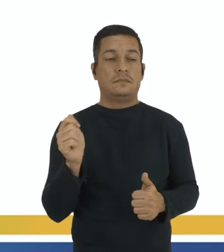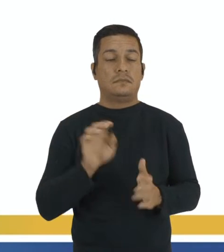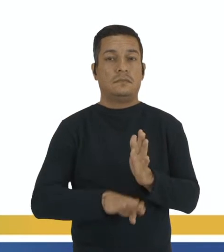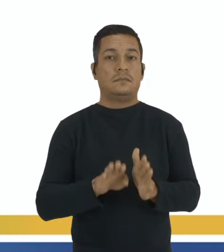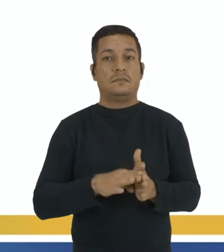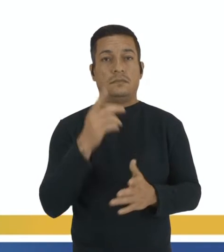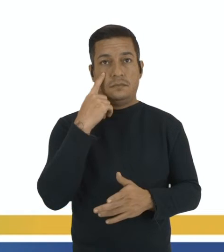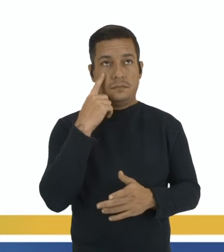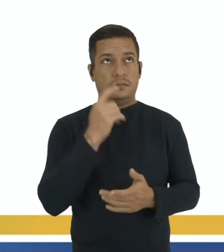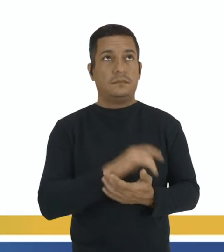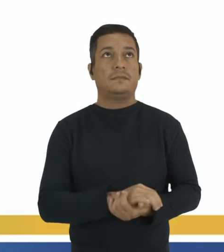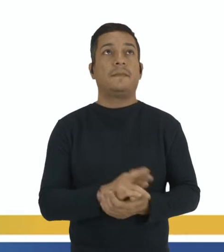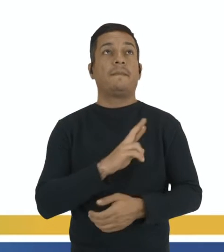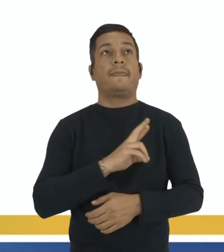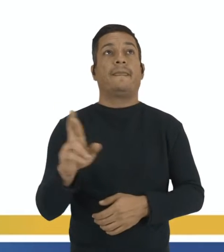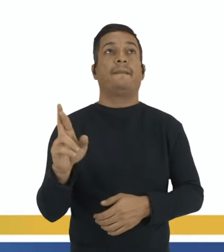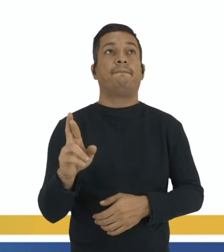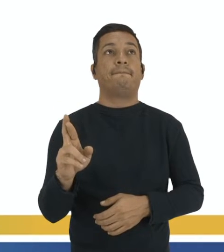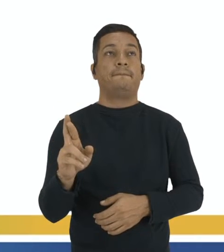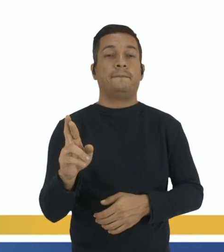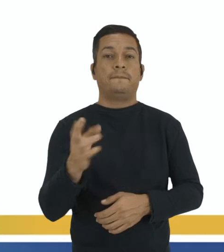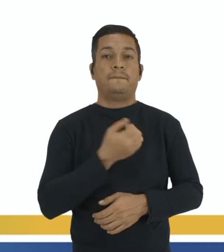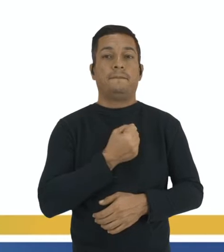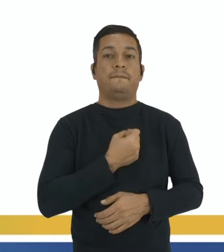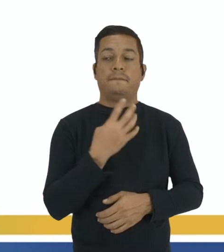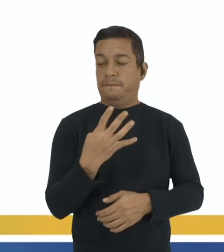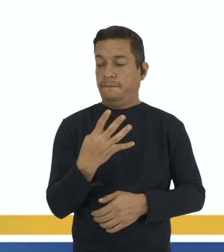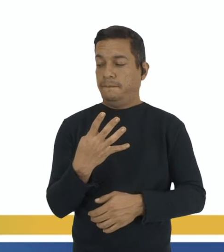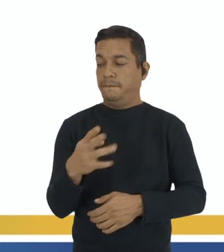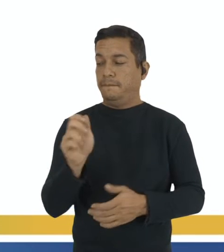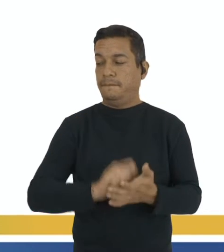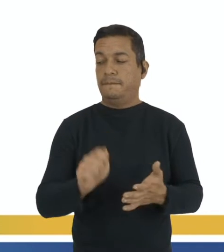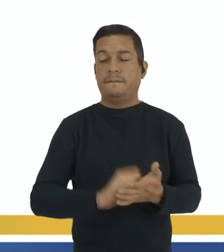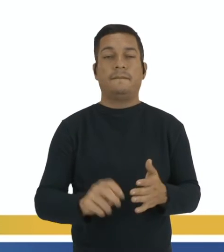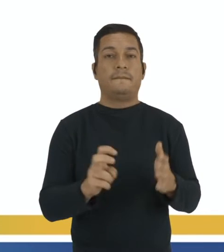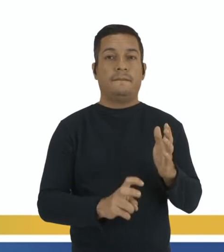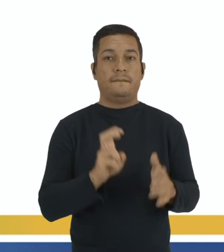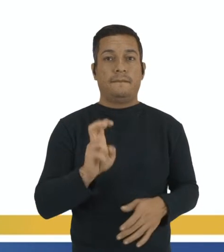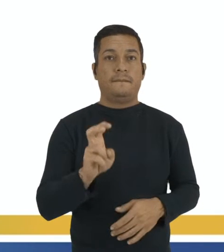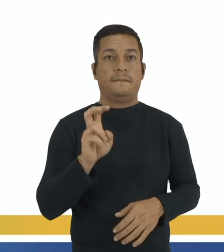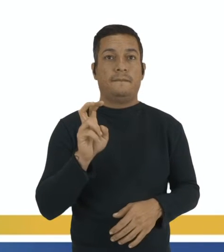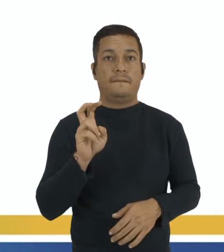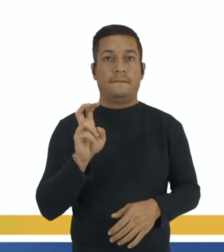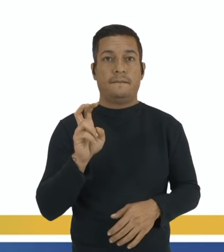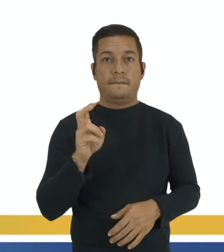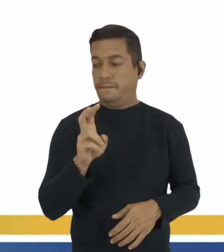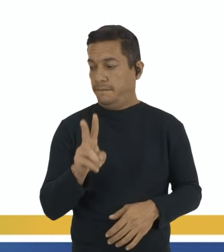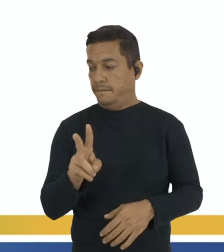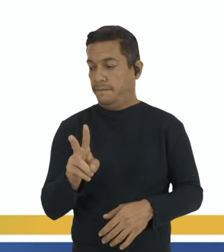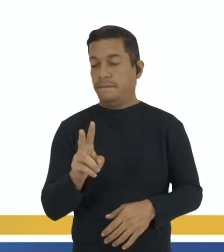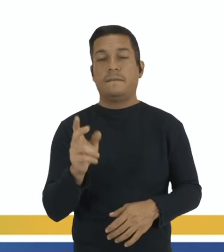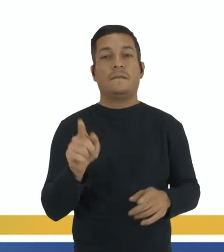Então, acompanhe comigo aí. Para representar, por exemplo, o número 4, a gente escreveu 5, o V, e à esquerda do V a